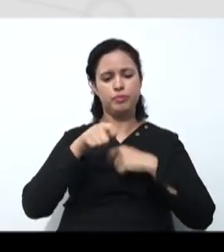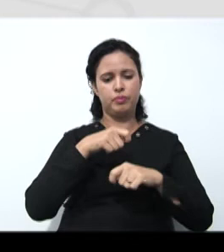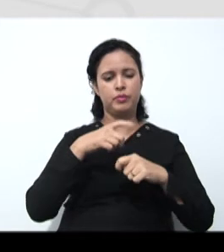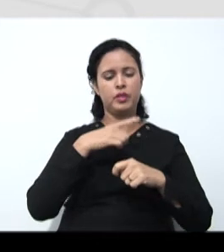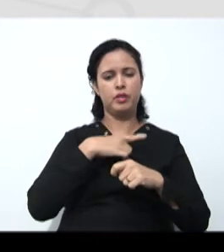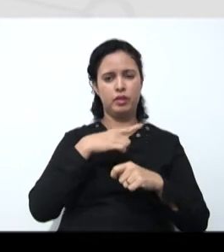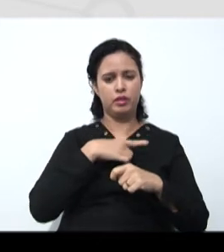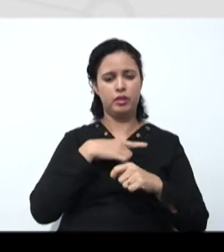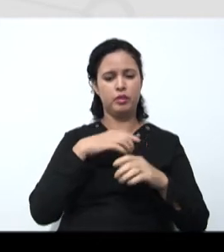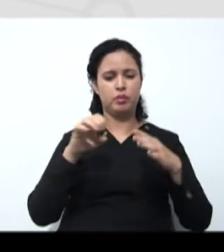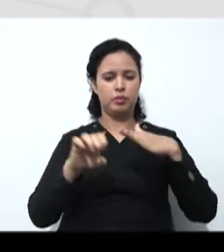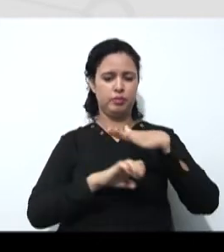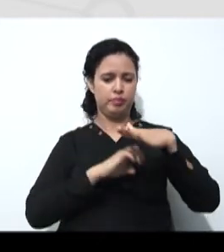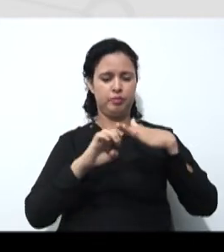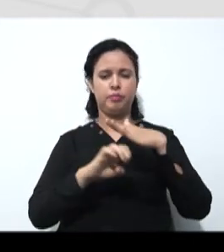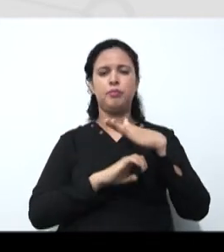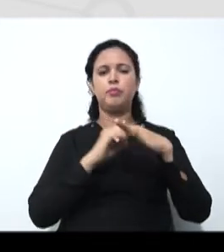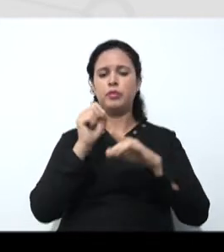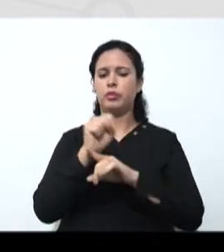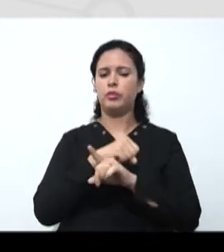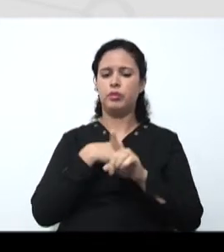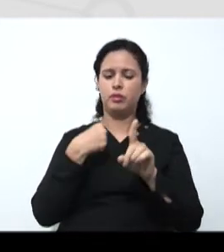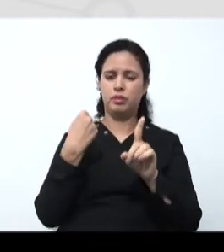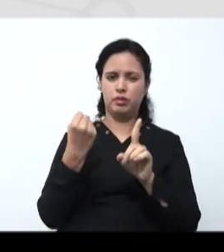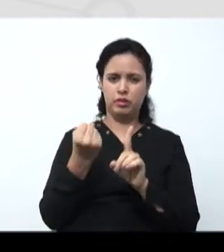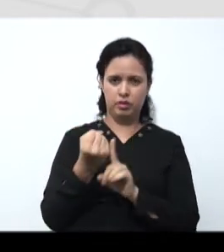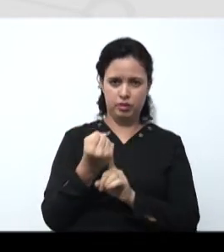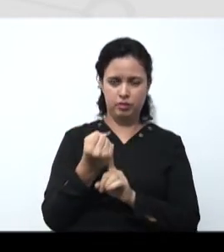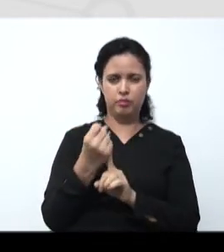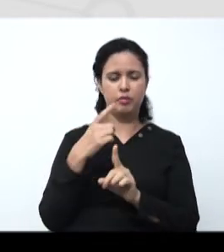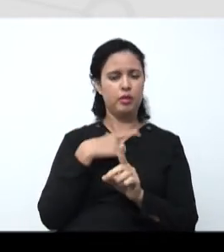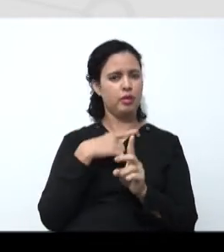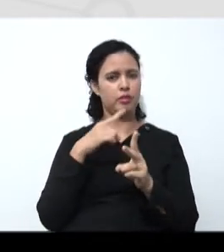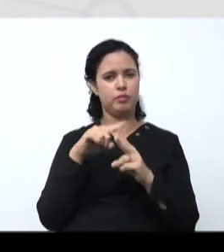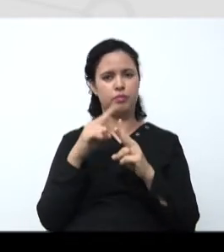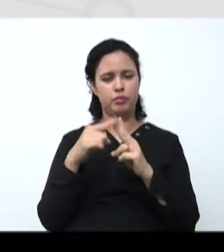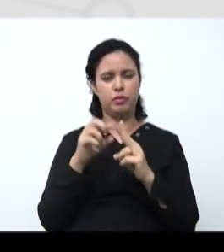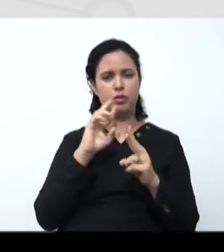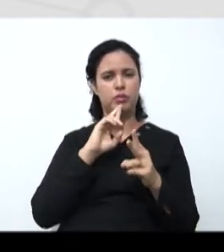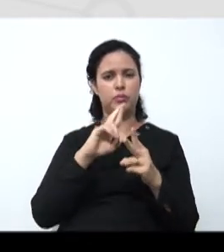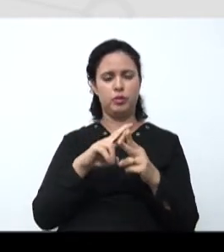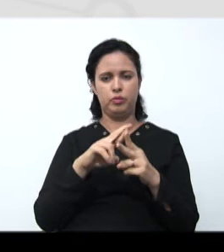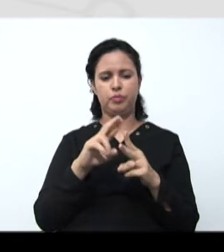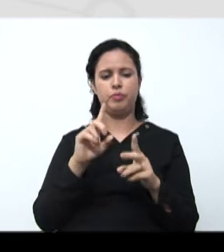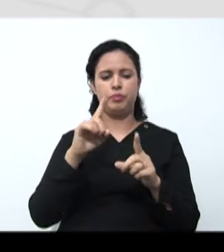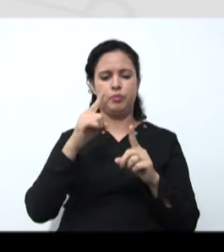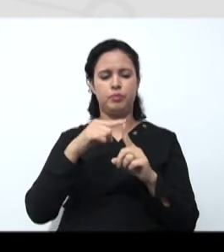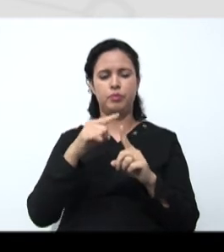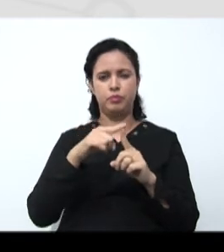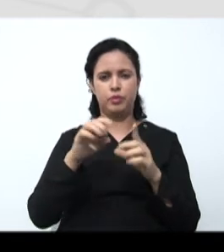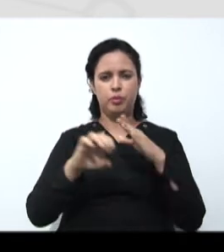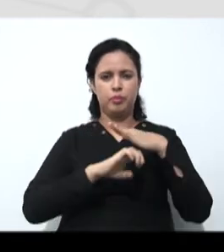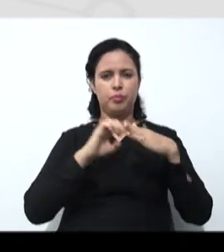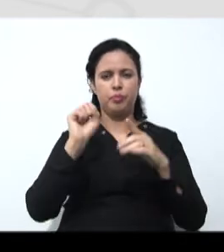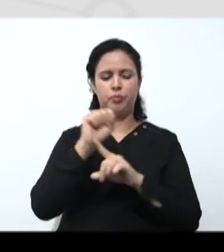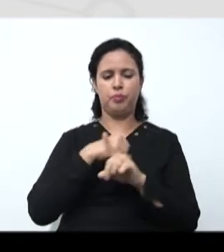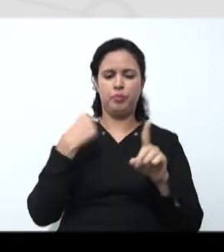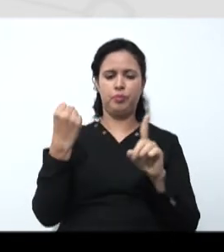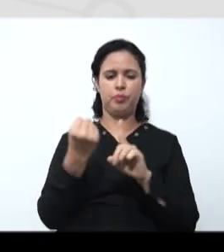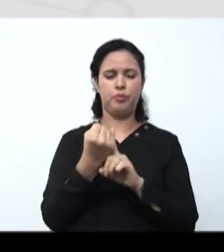Então, a gente também pode conter aí 2 respostas: empresa social, principalmente as filiais